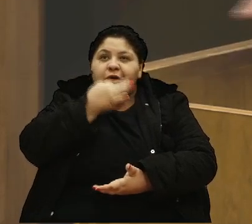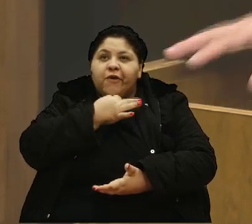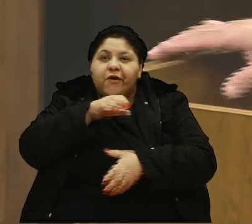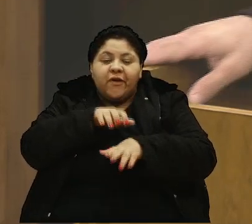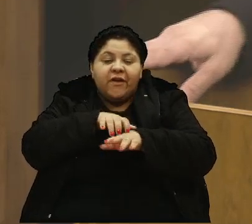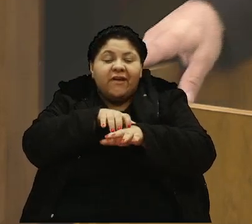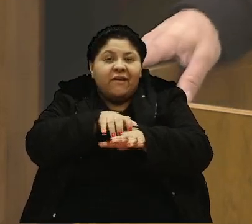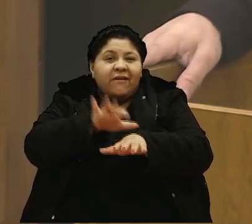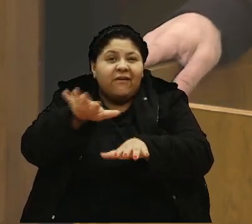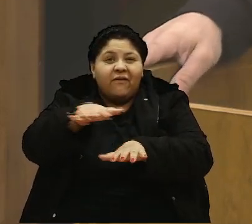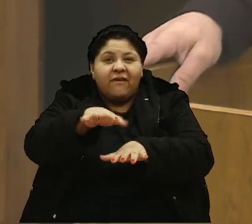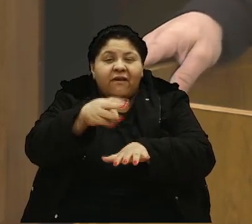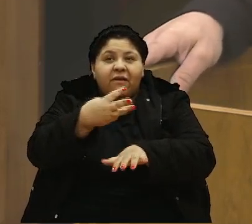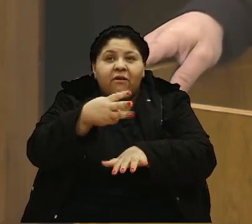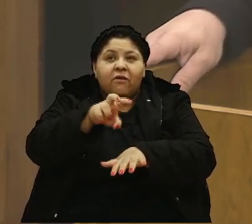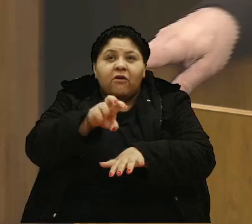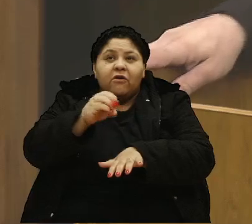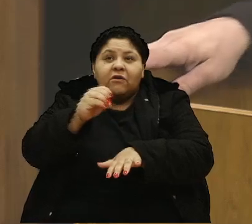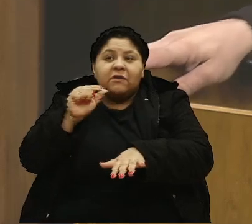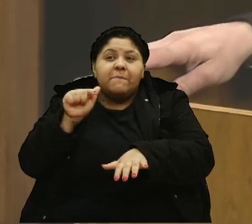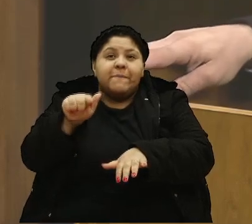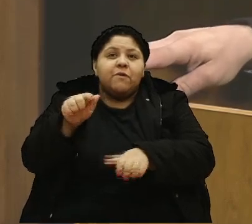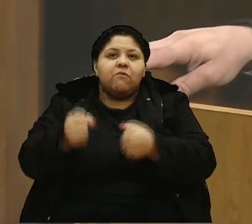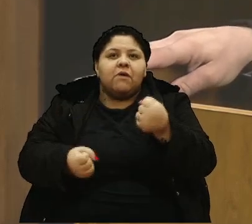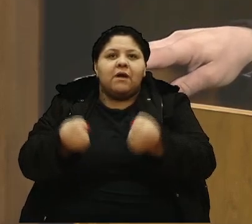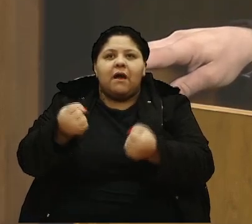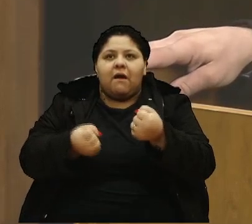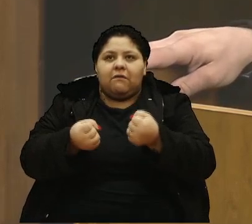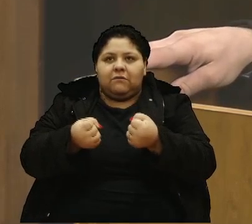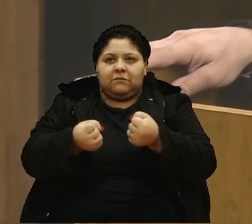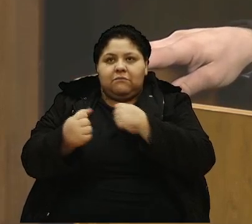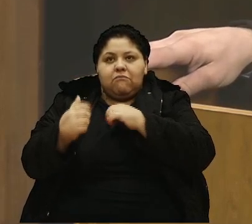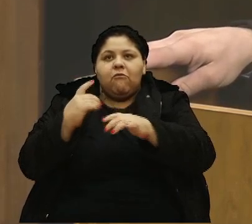de 350 mil veículos.